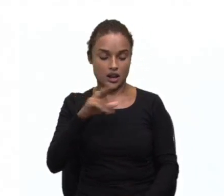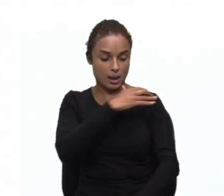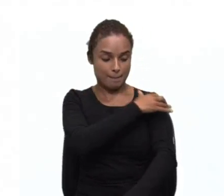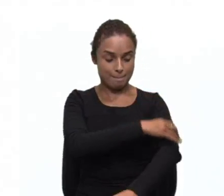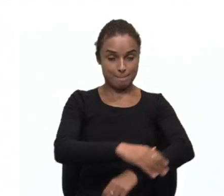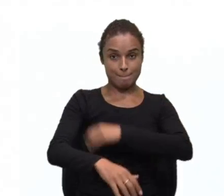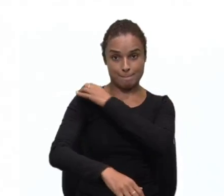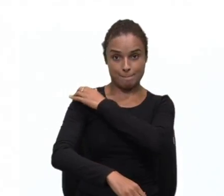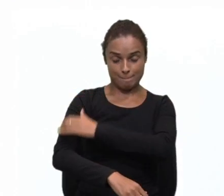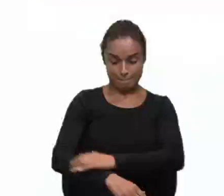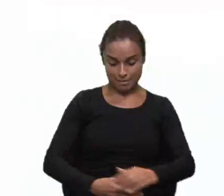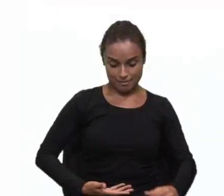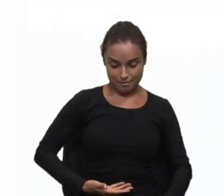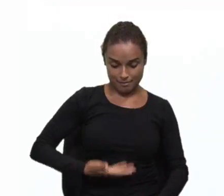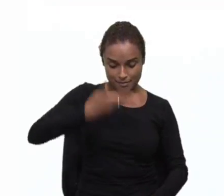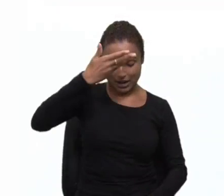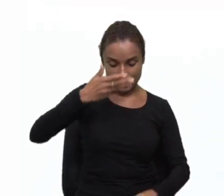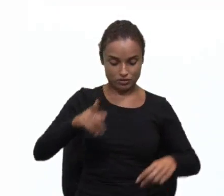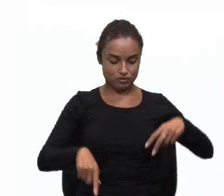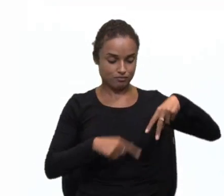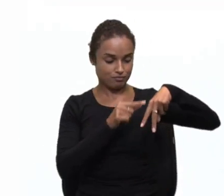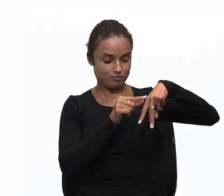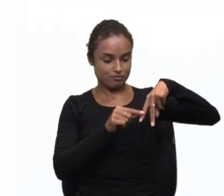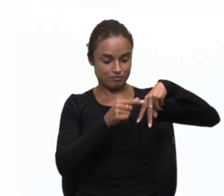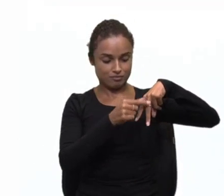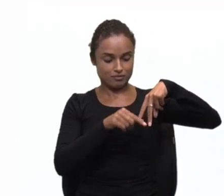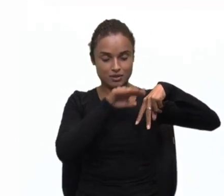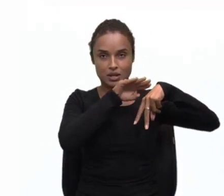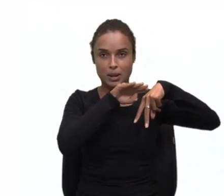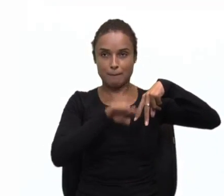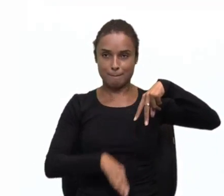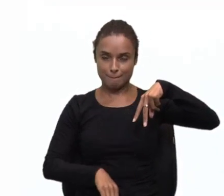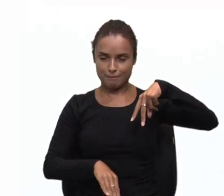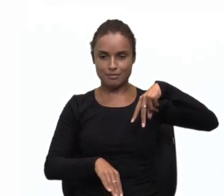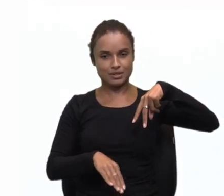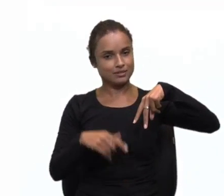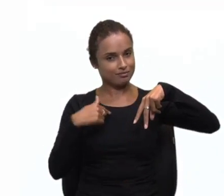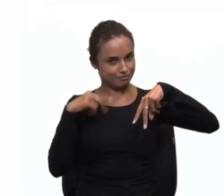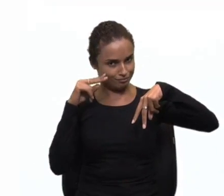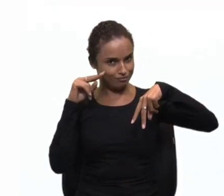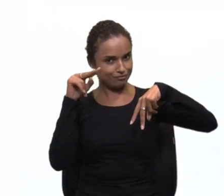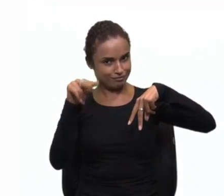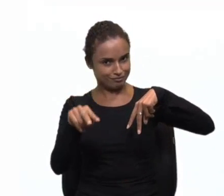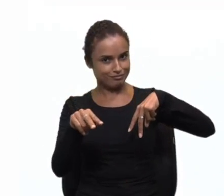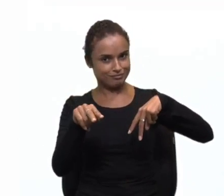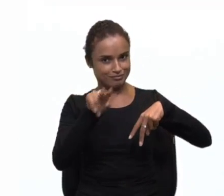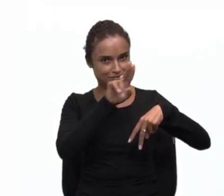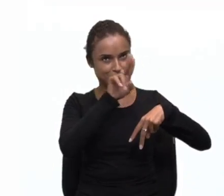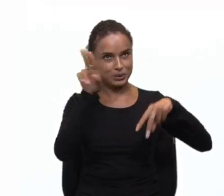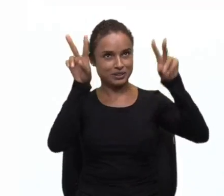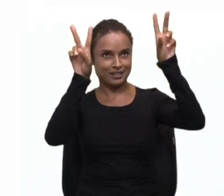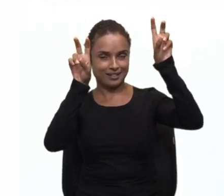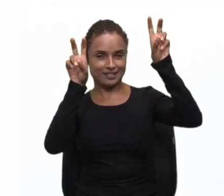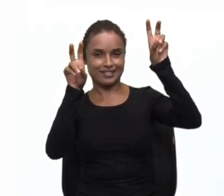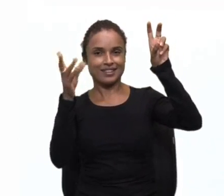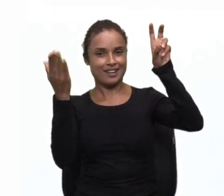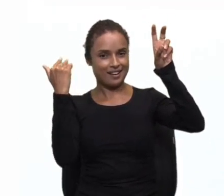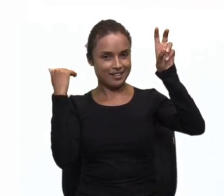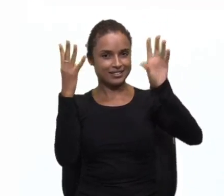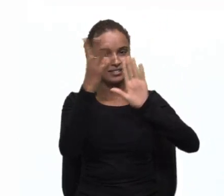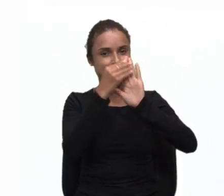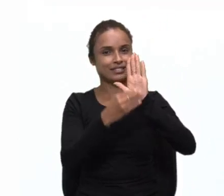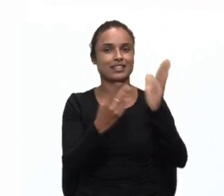que só naquela parte do título que estava equivocado mesmo, né? Então, ainda bem que me avisaram. Articulações do esqueleto